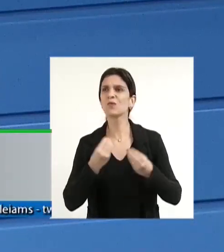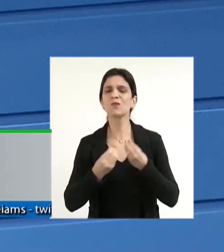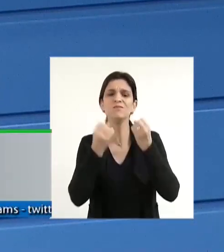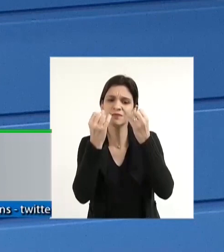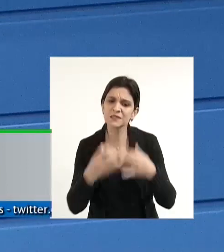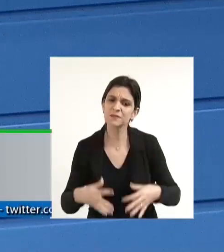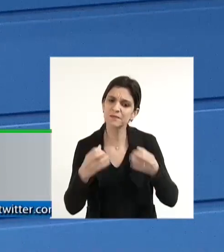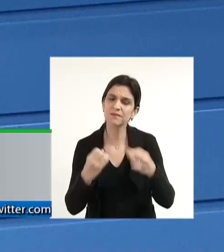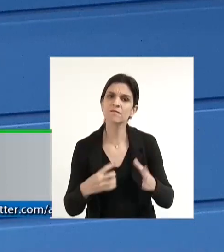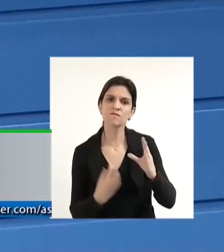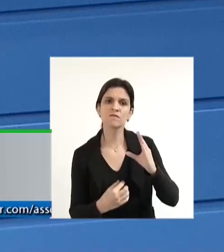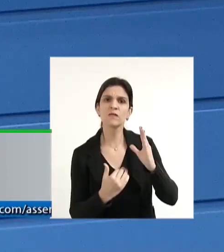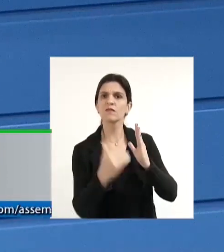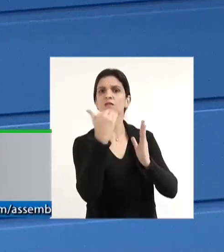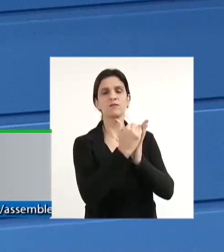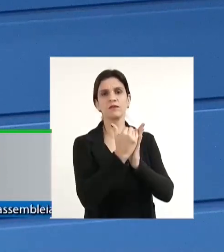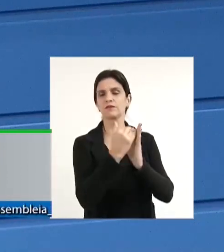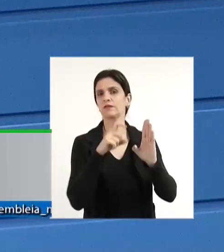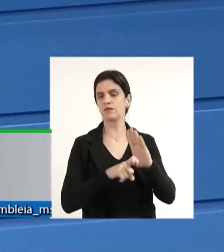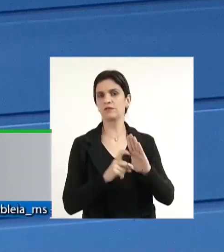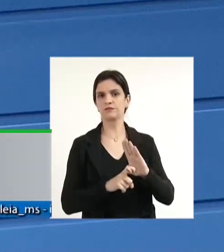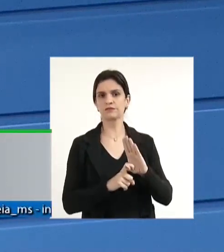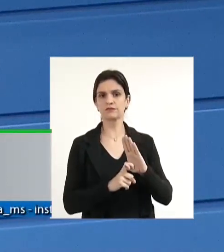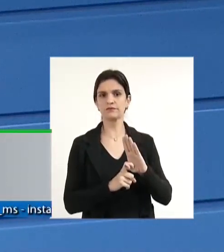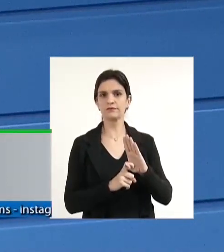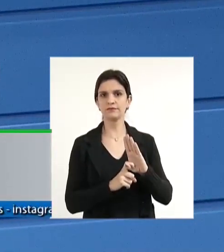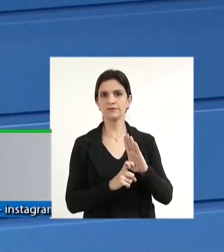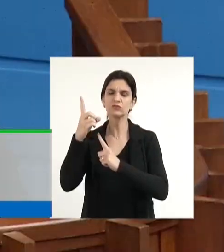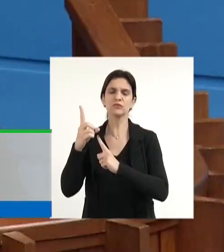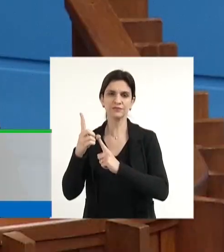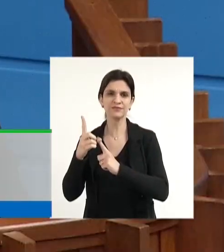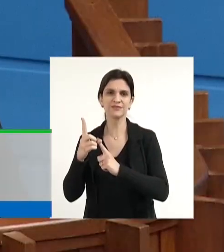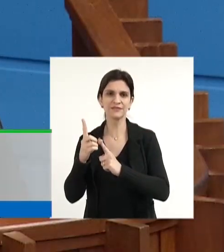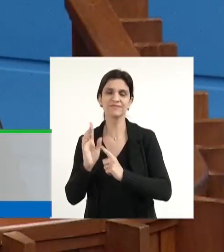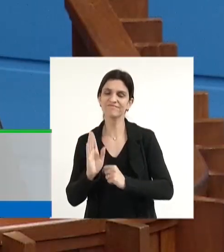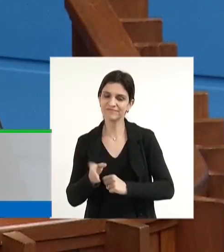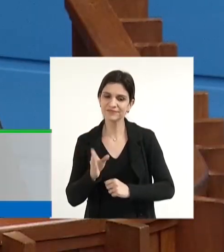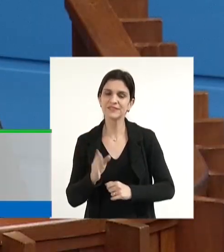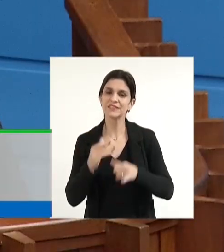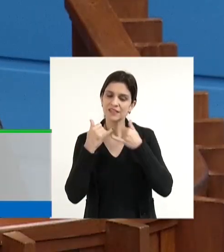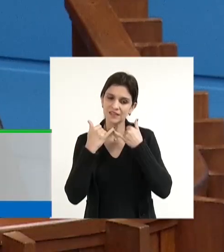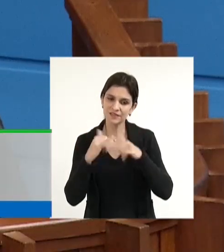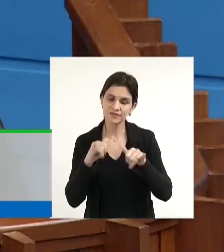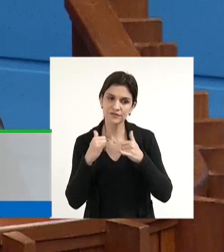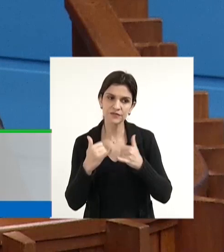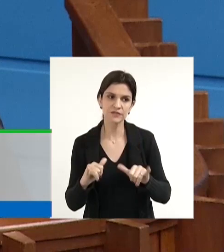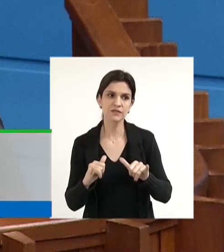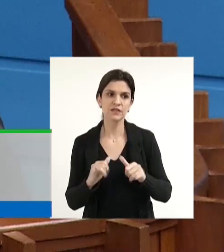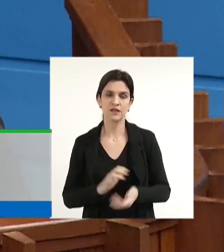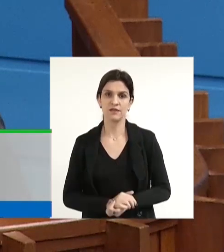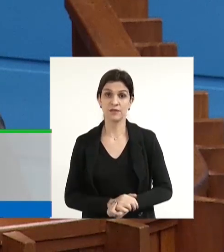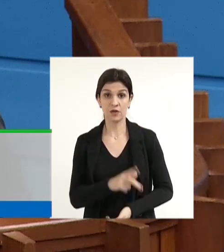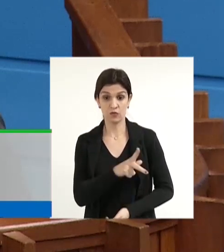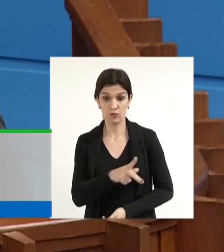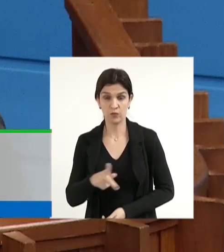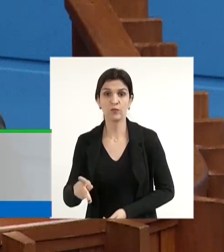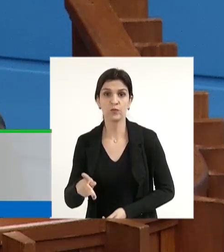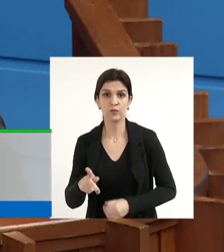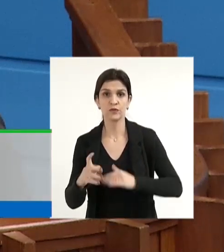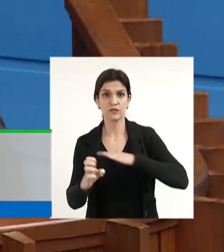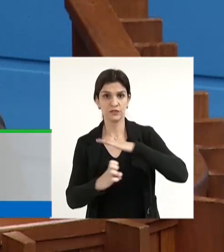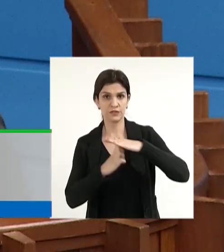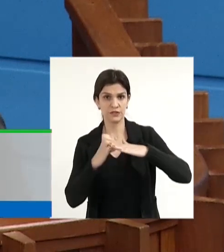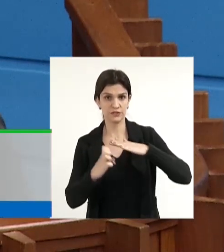Energisa, cada ano que passa, só aumenta o seu lucro. Quando o presidente da Energisa aqui esteve na audiência pública que